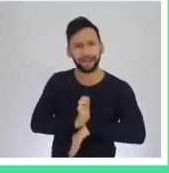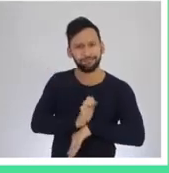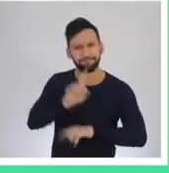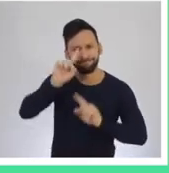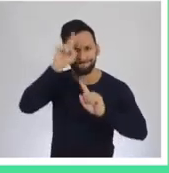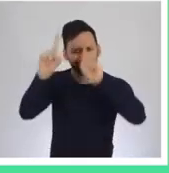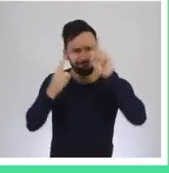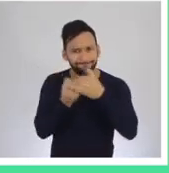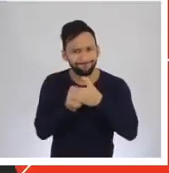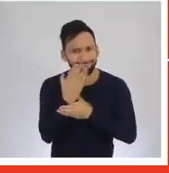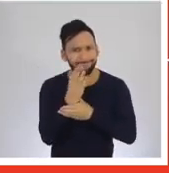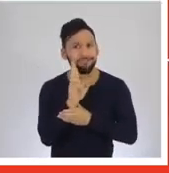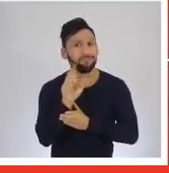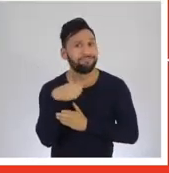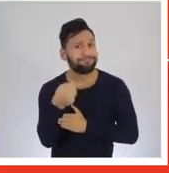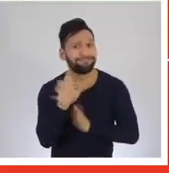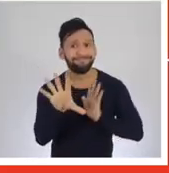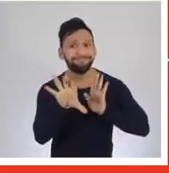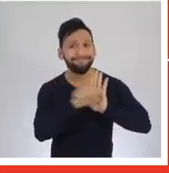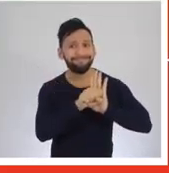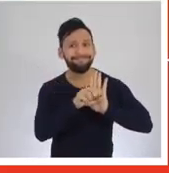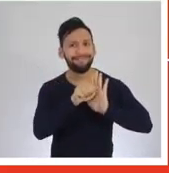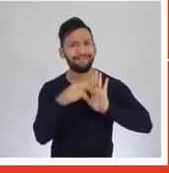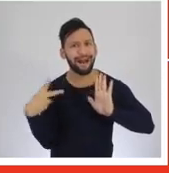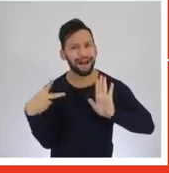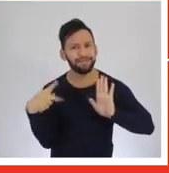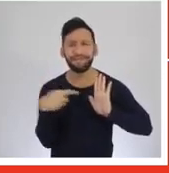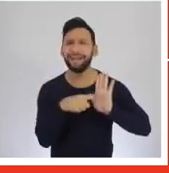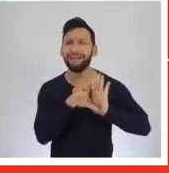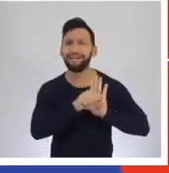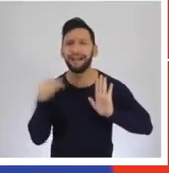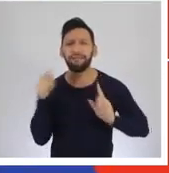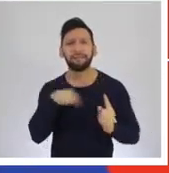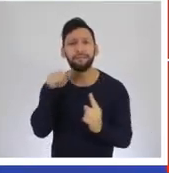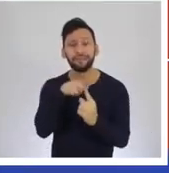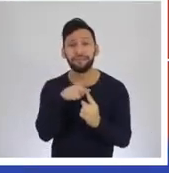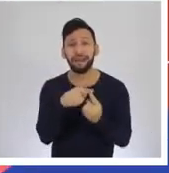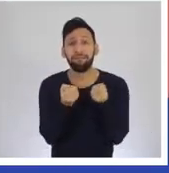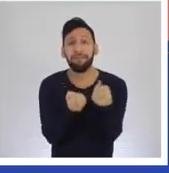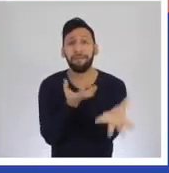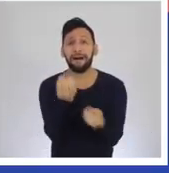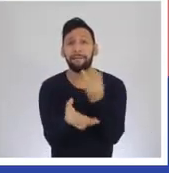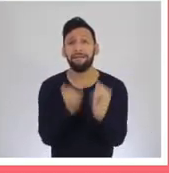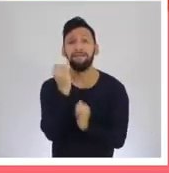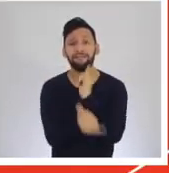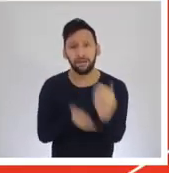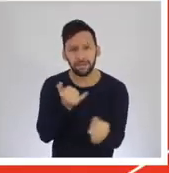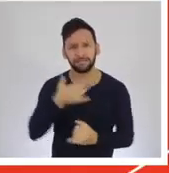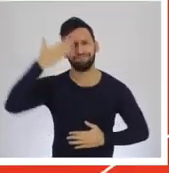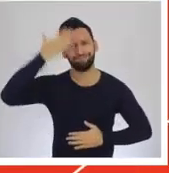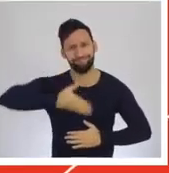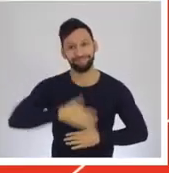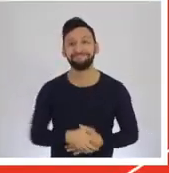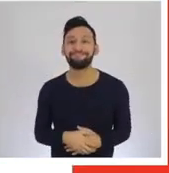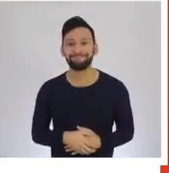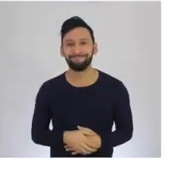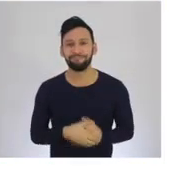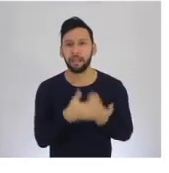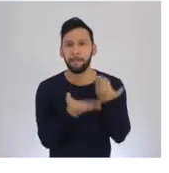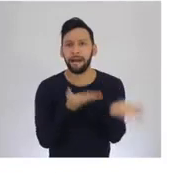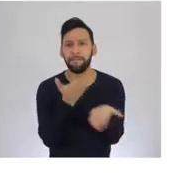Governo do Estado lança o Ceará App, um aplicativo para atender e proteger você. Serviços